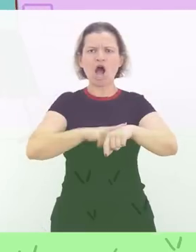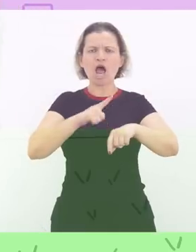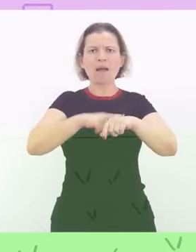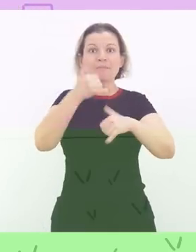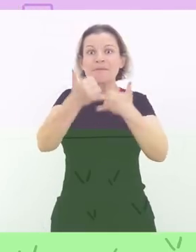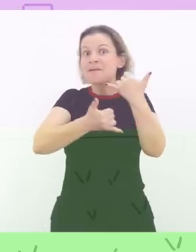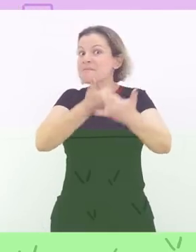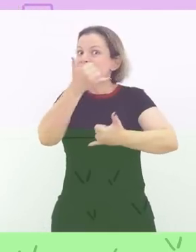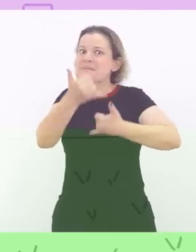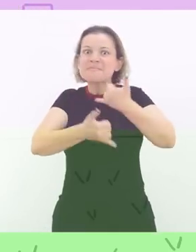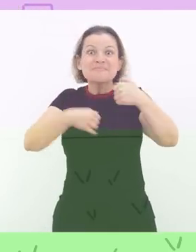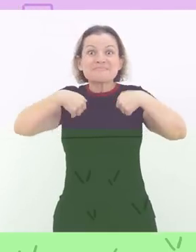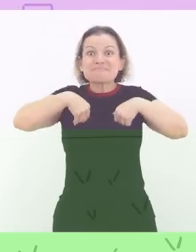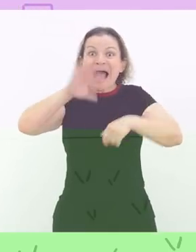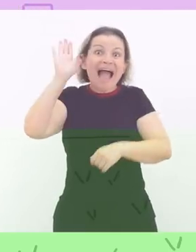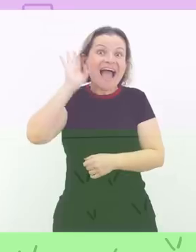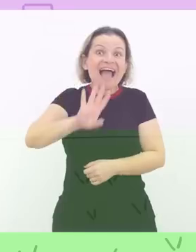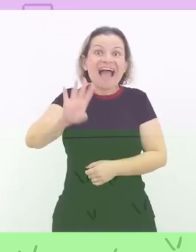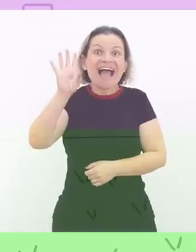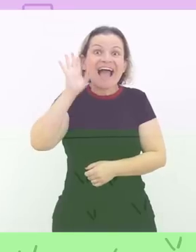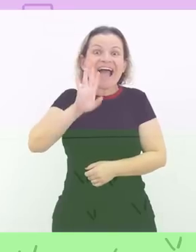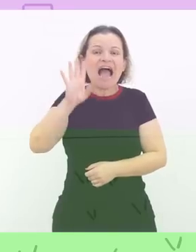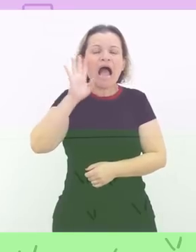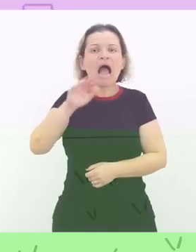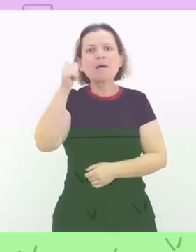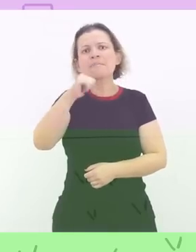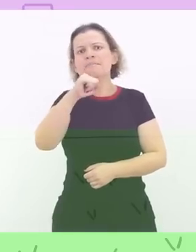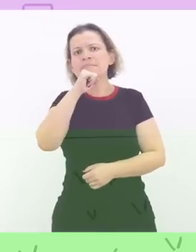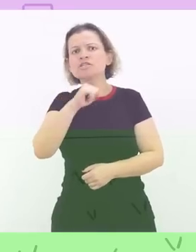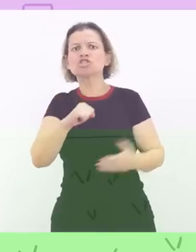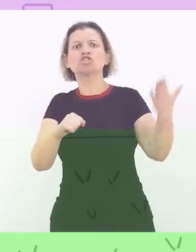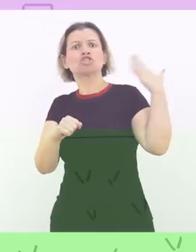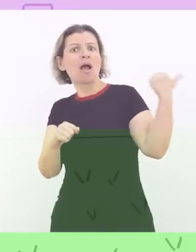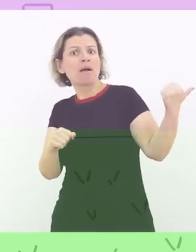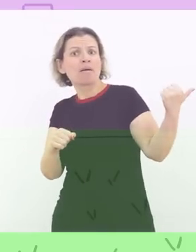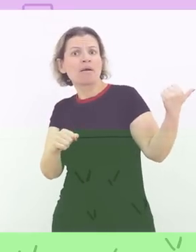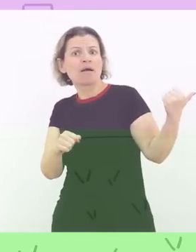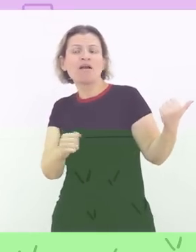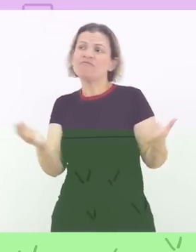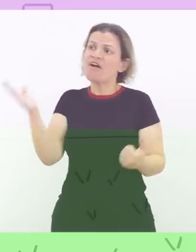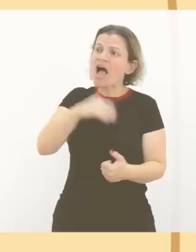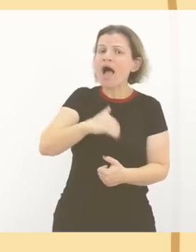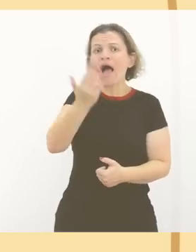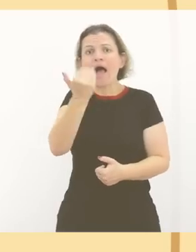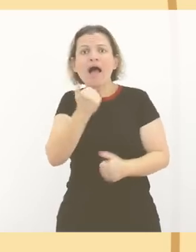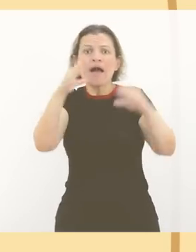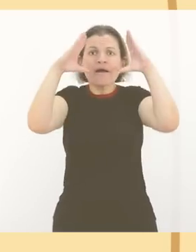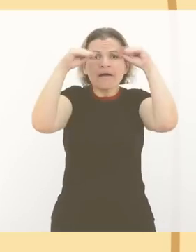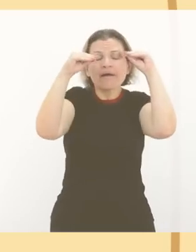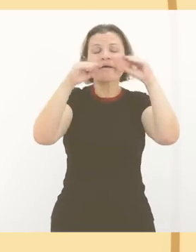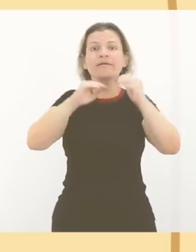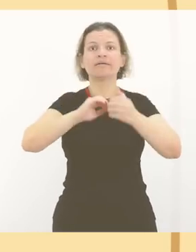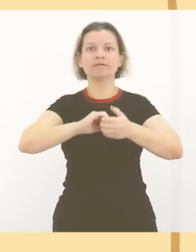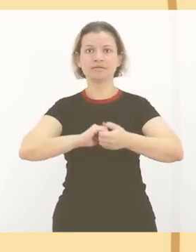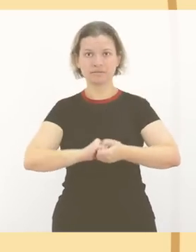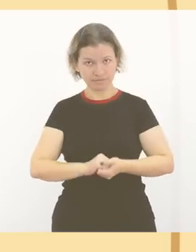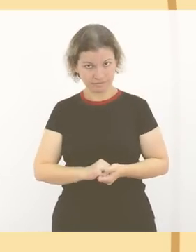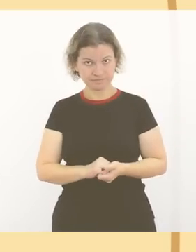Mas bem na hora que a brincadeira estava mais legal de tudo, a mamãe chamou. Venham jantar!